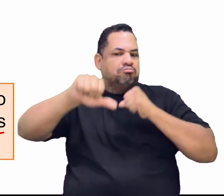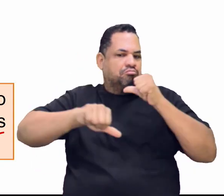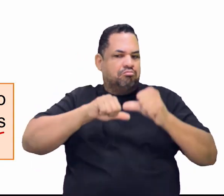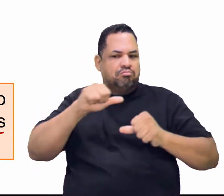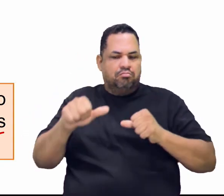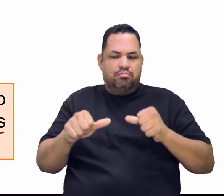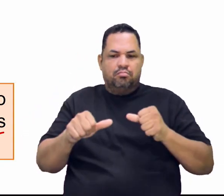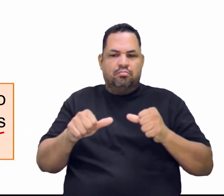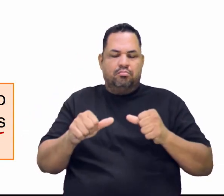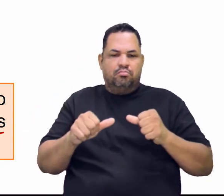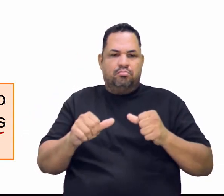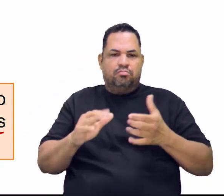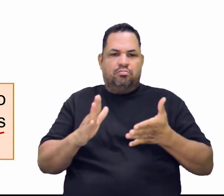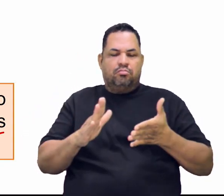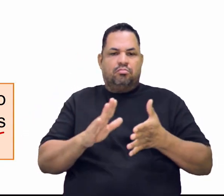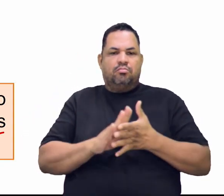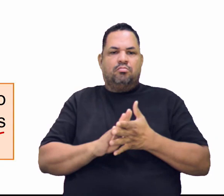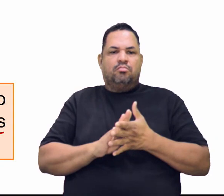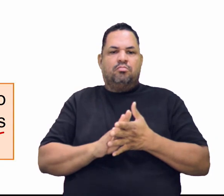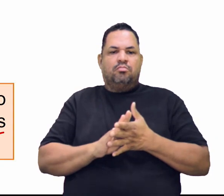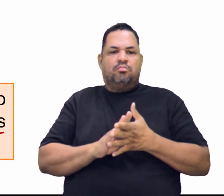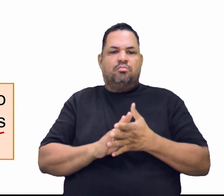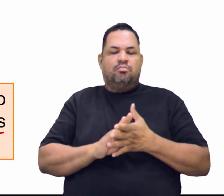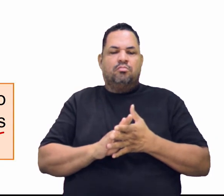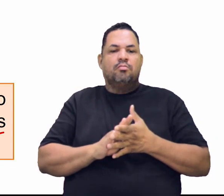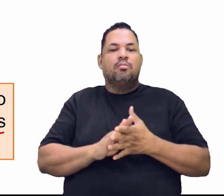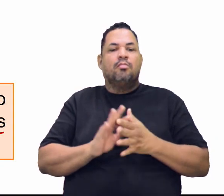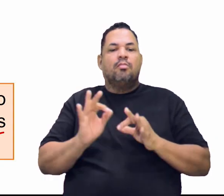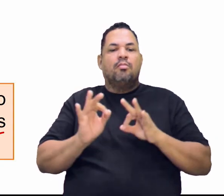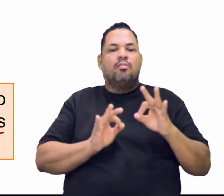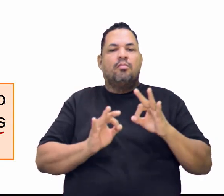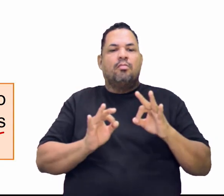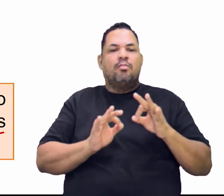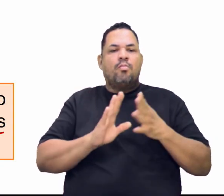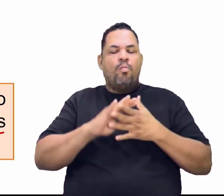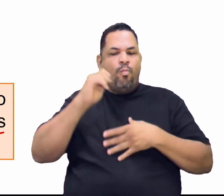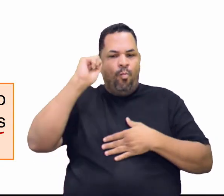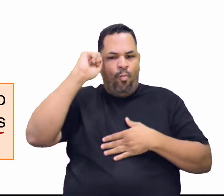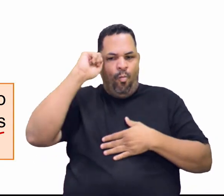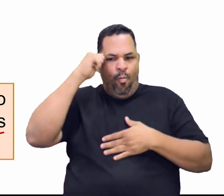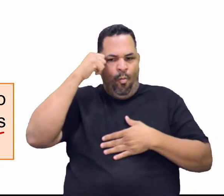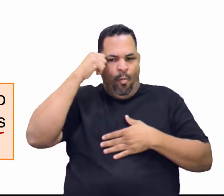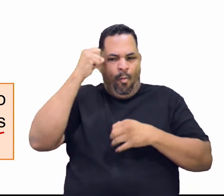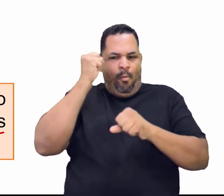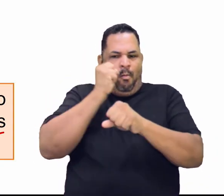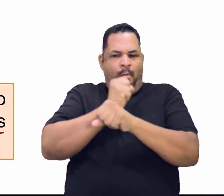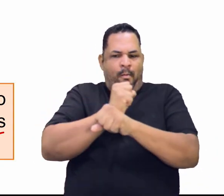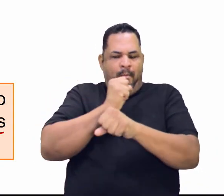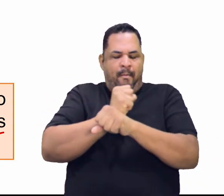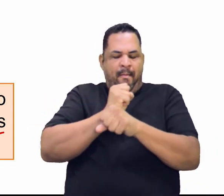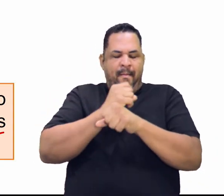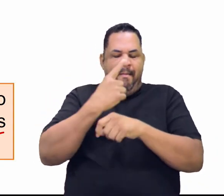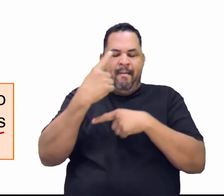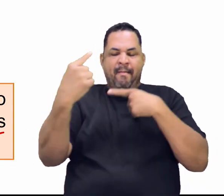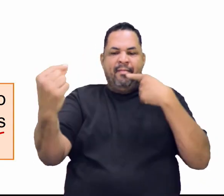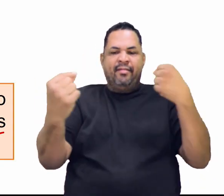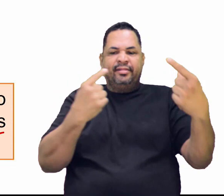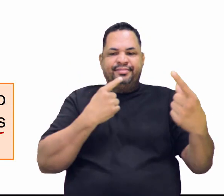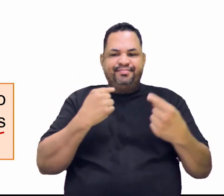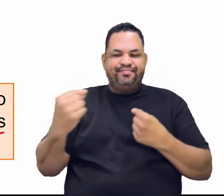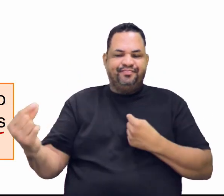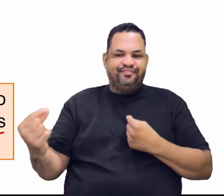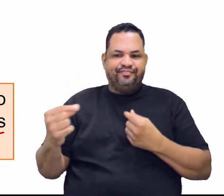e muitos desses negros que eram escravos, eles